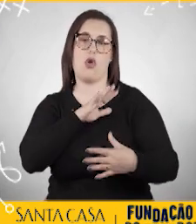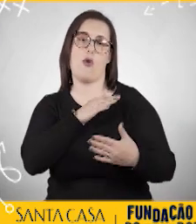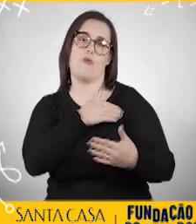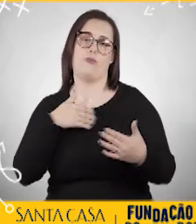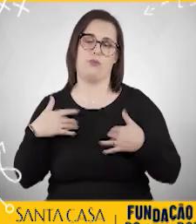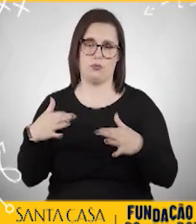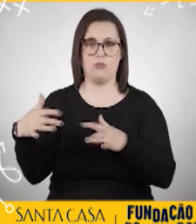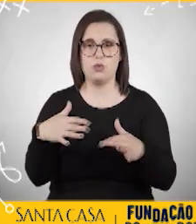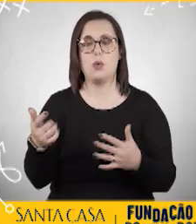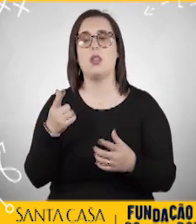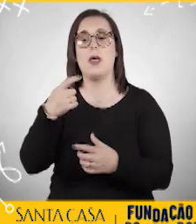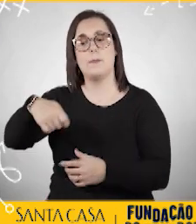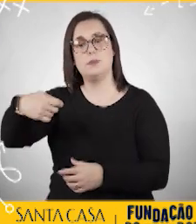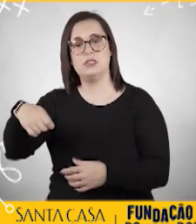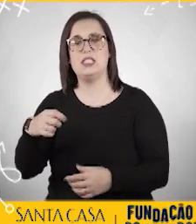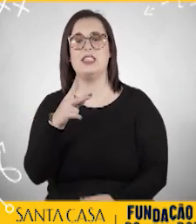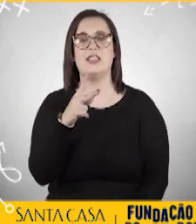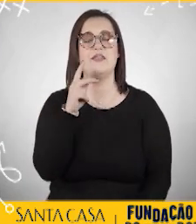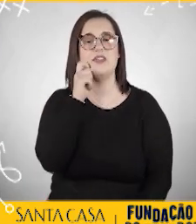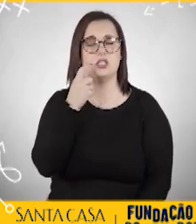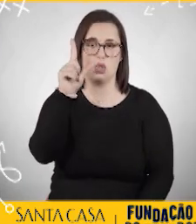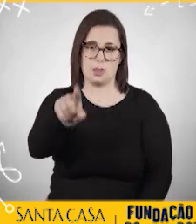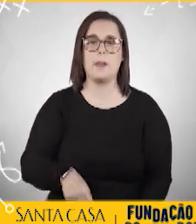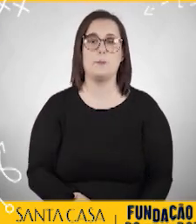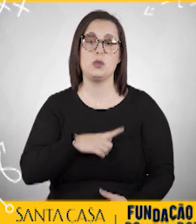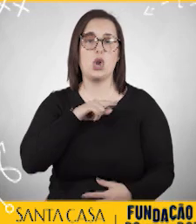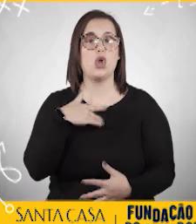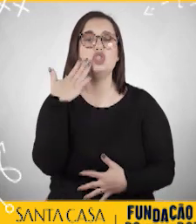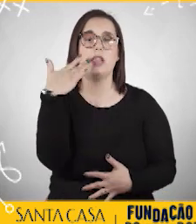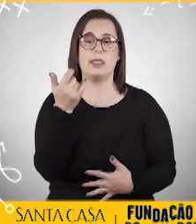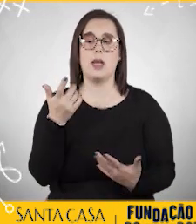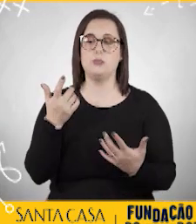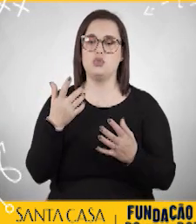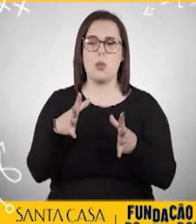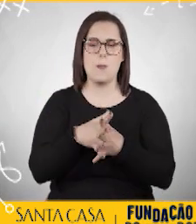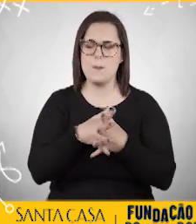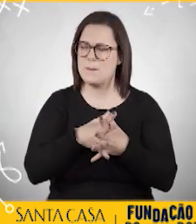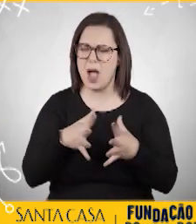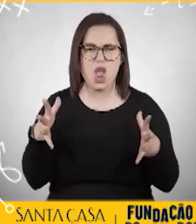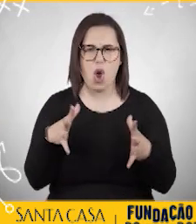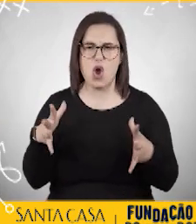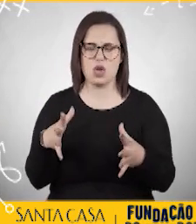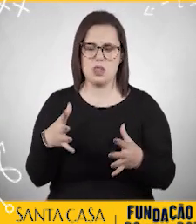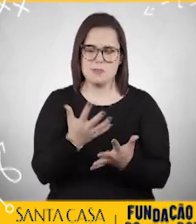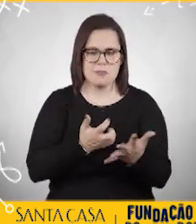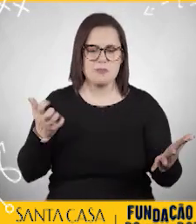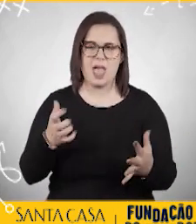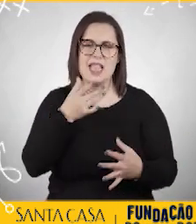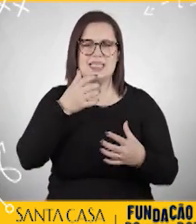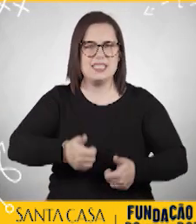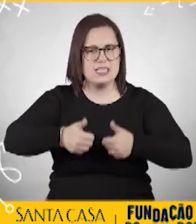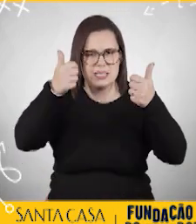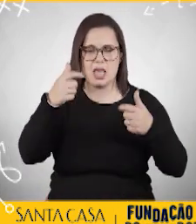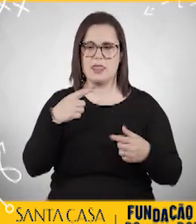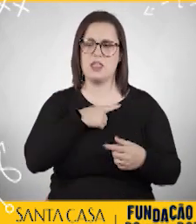Futebol, e Mariano López, presidente dos Viriatos. O que nós tentamos fazer o maior possível para a cidade e para o nosso